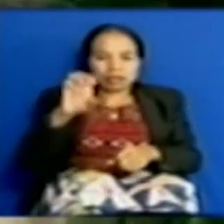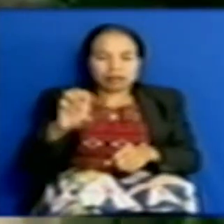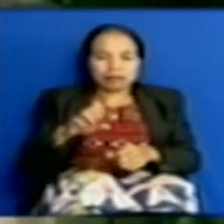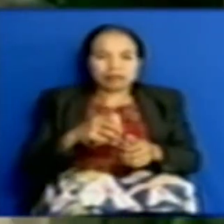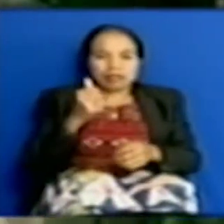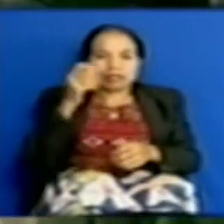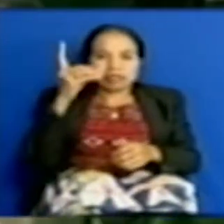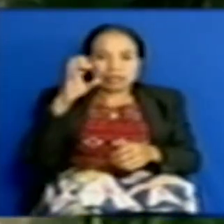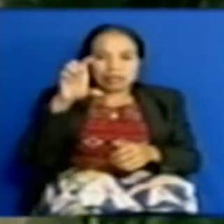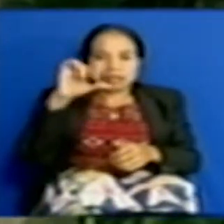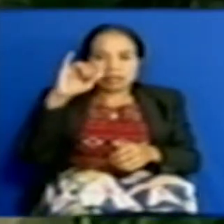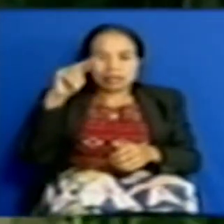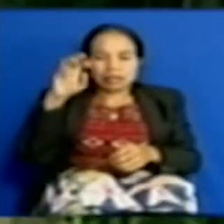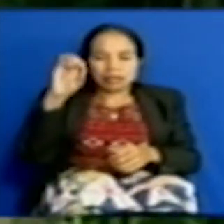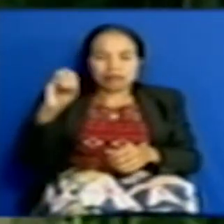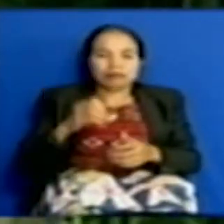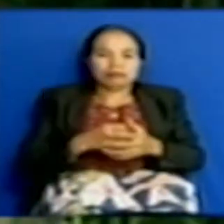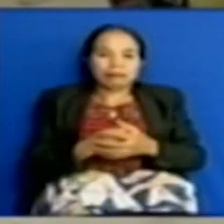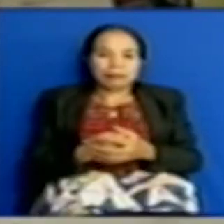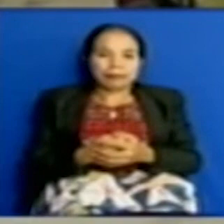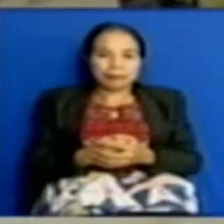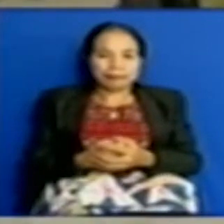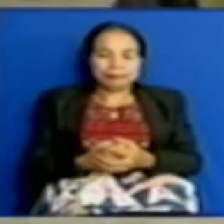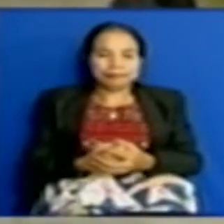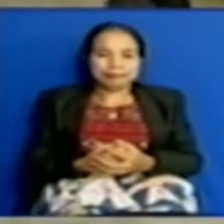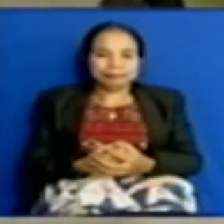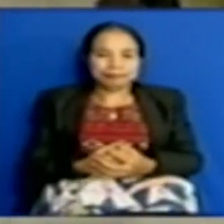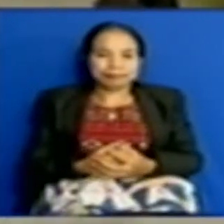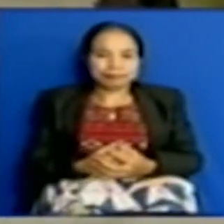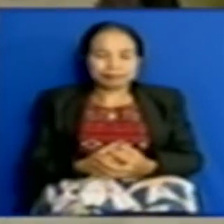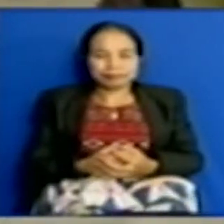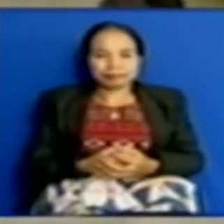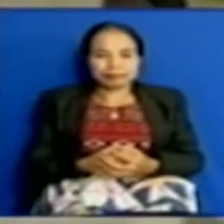Adelino Arauzo Costa. Husi Manufahi, Reni Silva, Bertatelli.